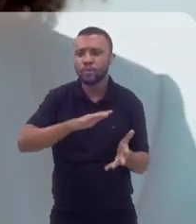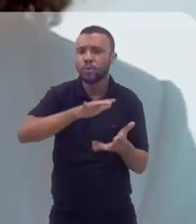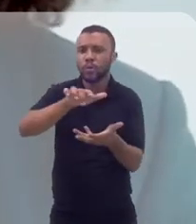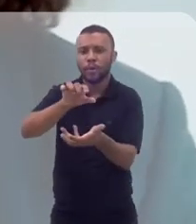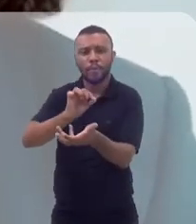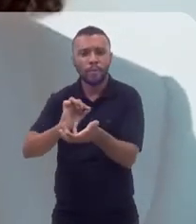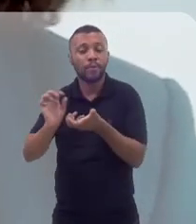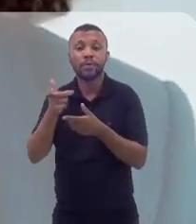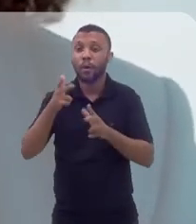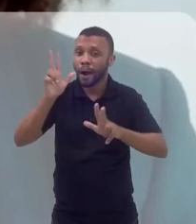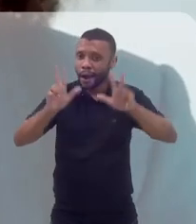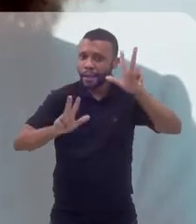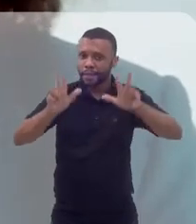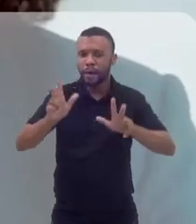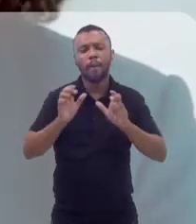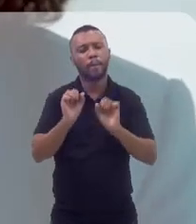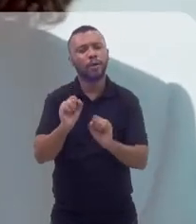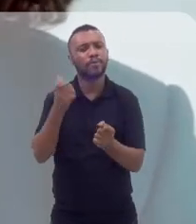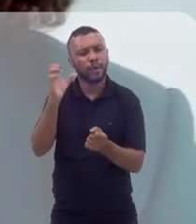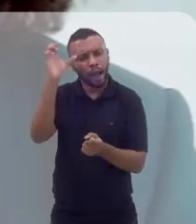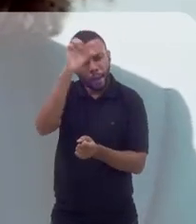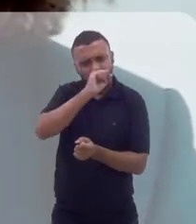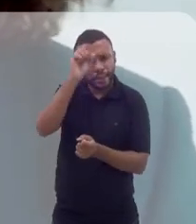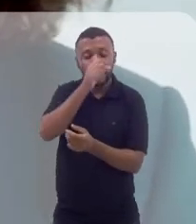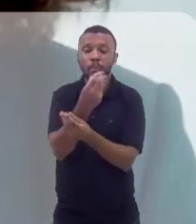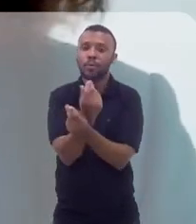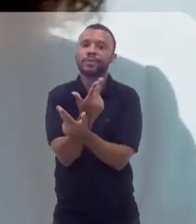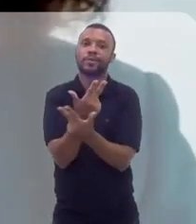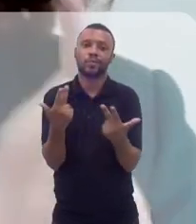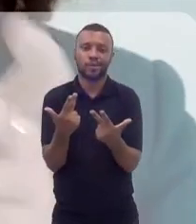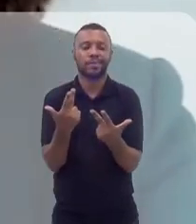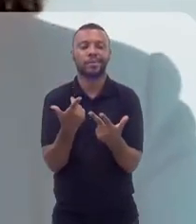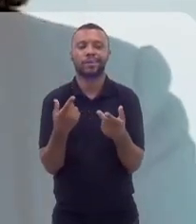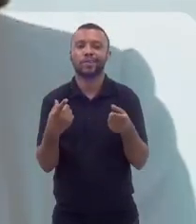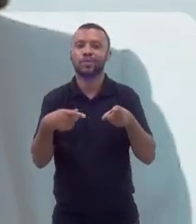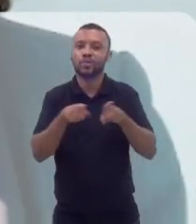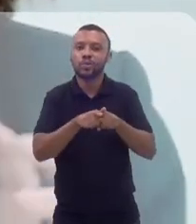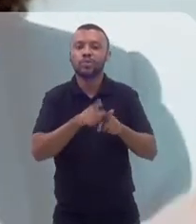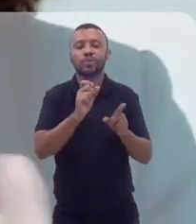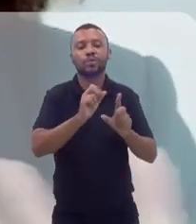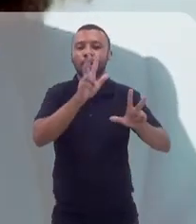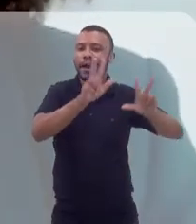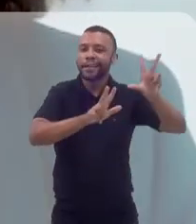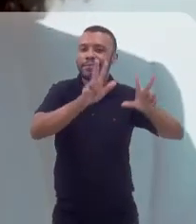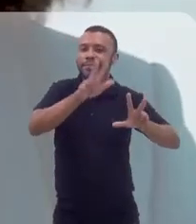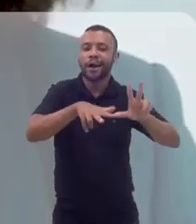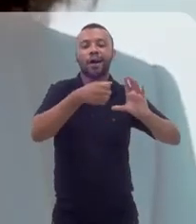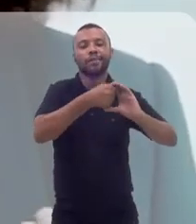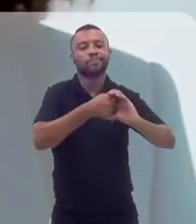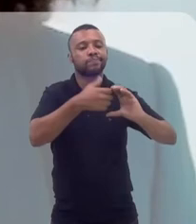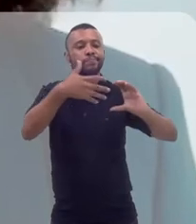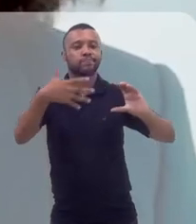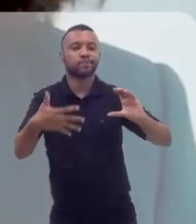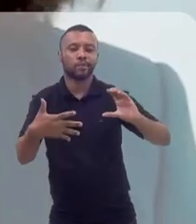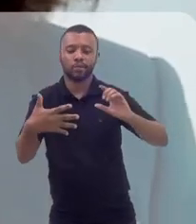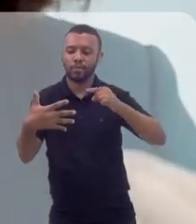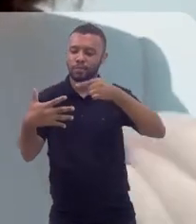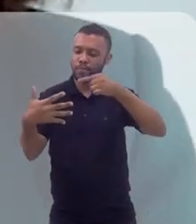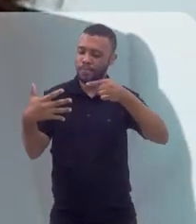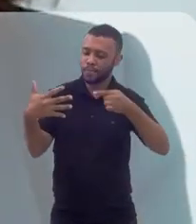que o carnaval tem muito o que ensinar se a gente começar muito a mergulhar em todos os... as características, né?